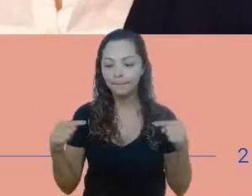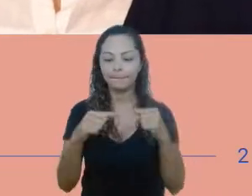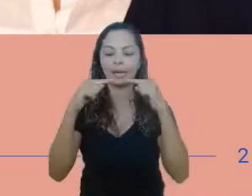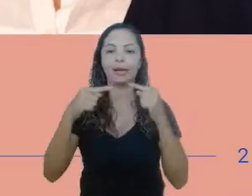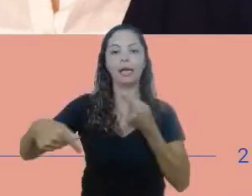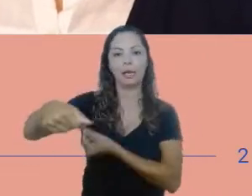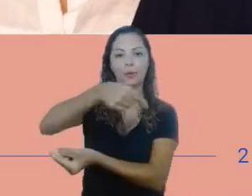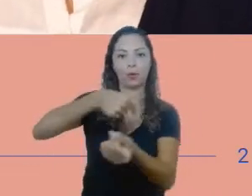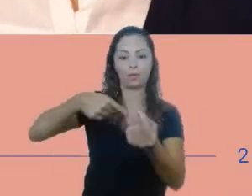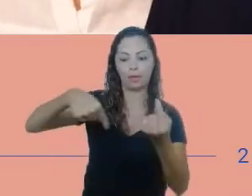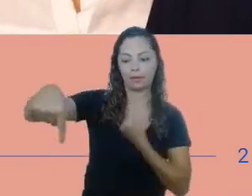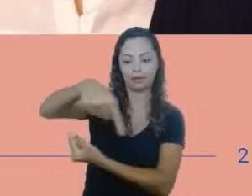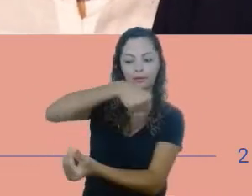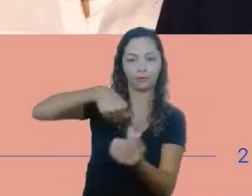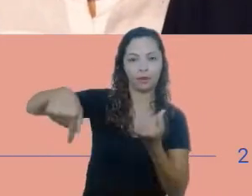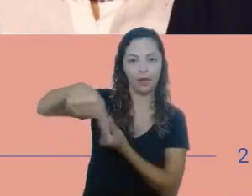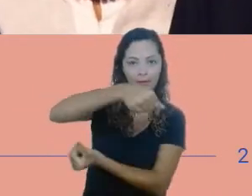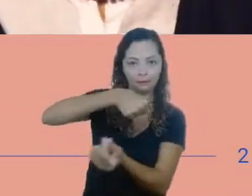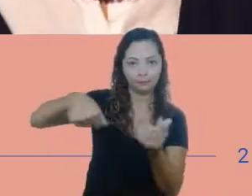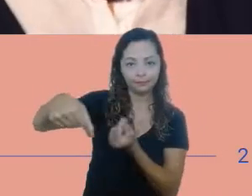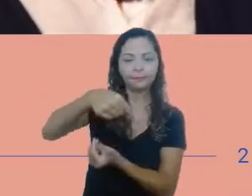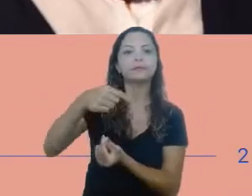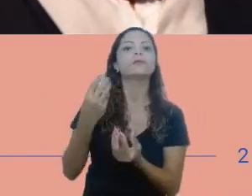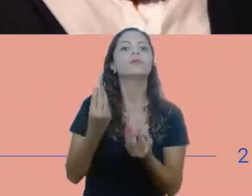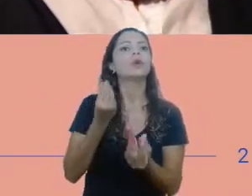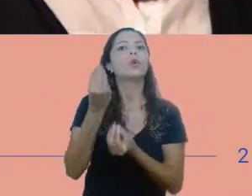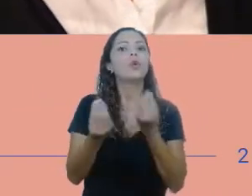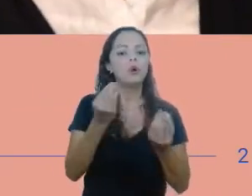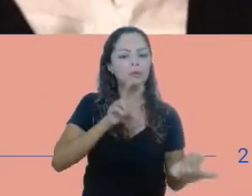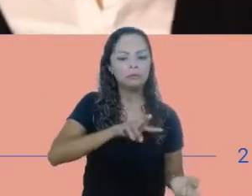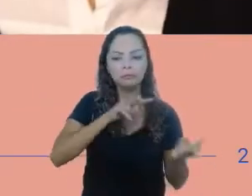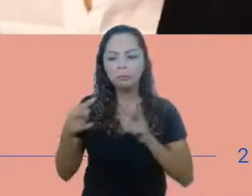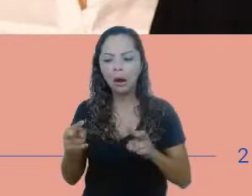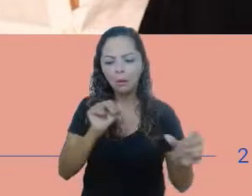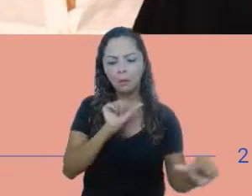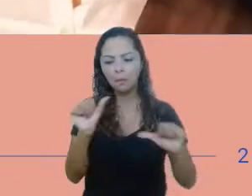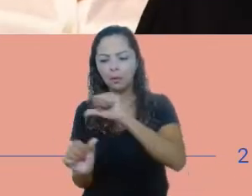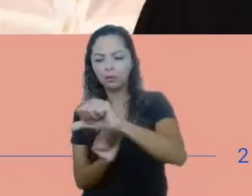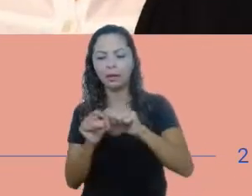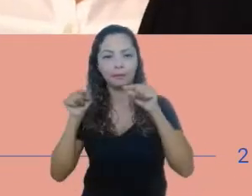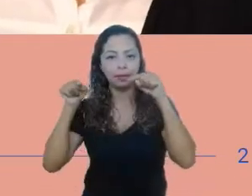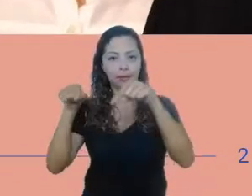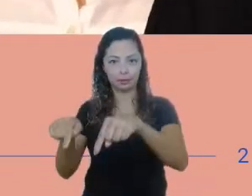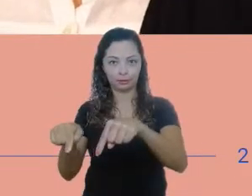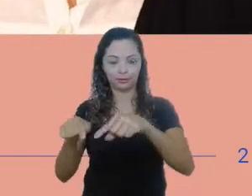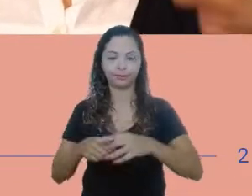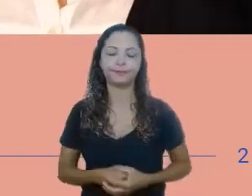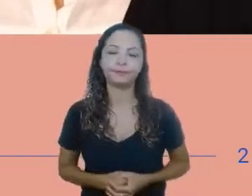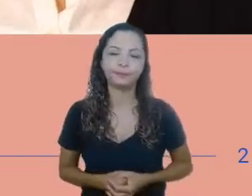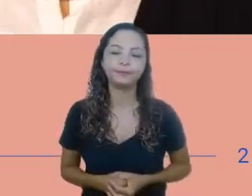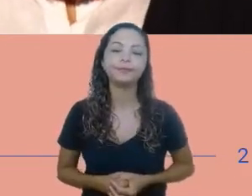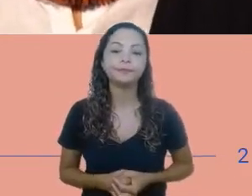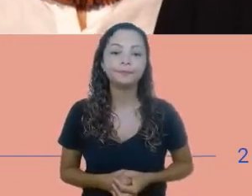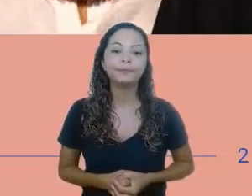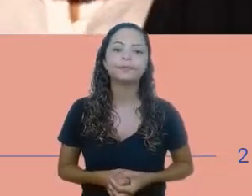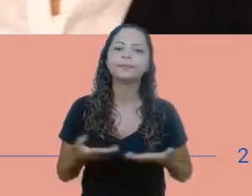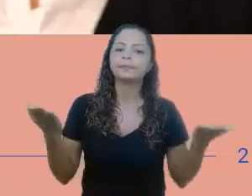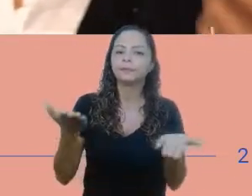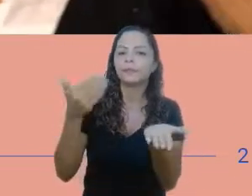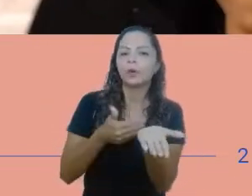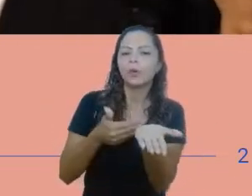falar um pouco do como fazer esta transição bom então a gente começa aqui tentando trazer um pouco de